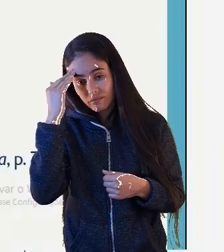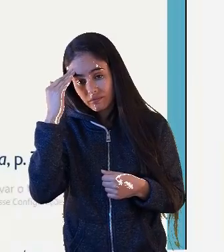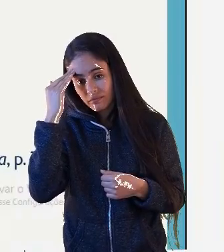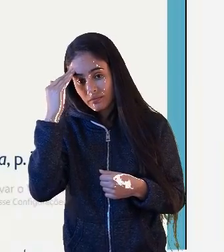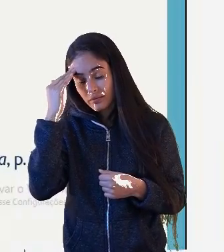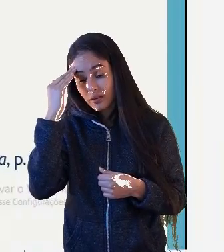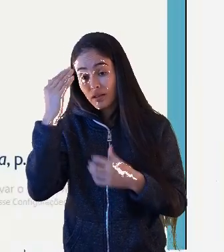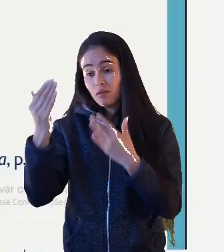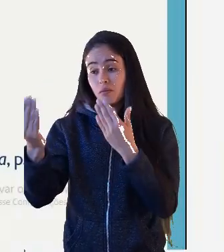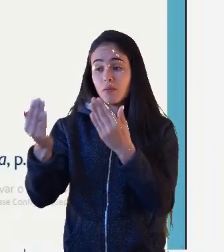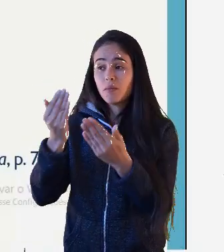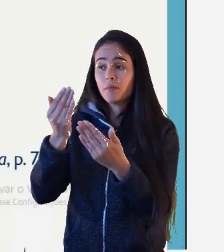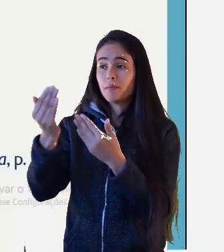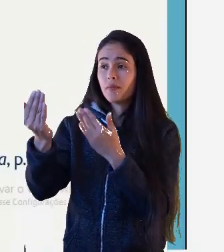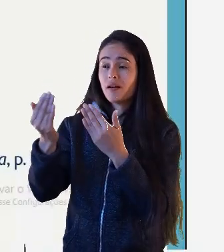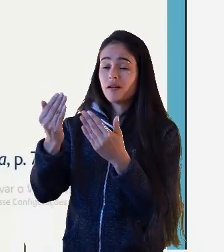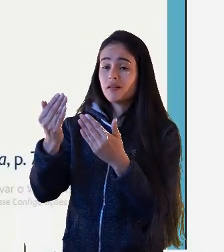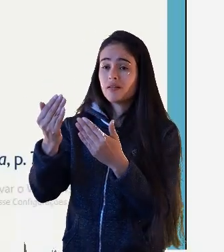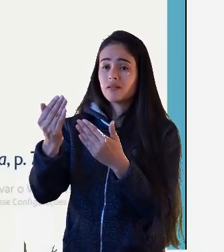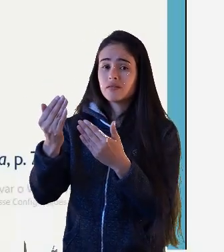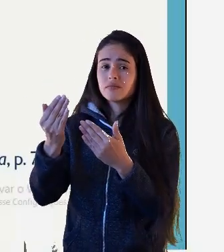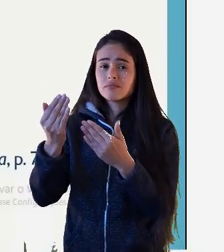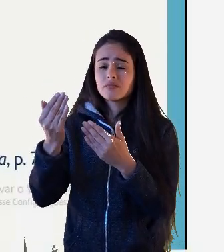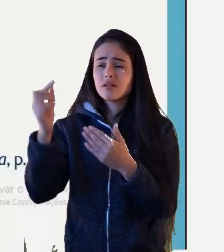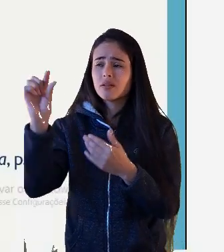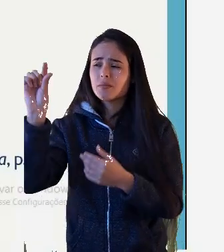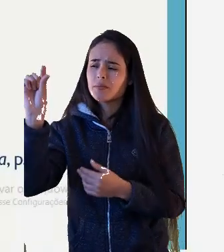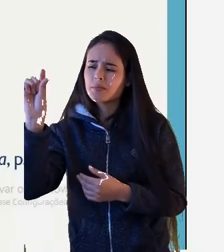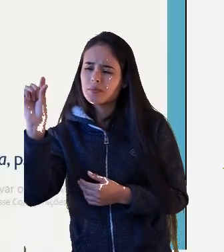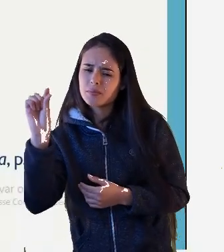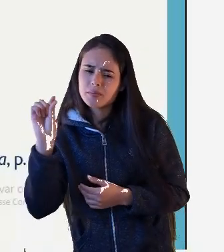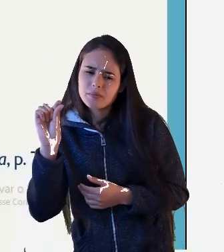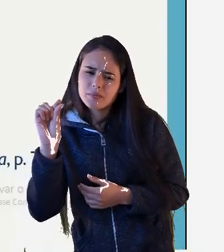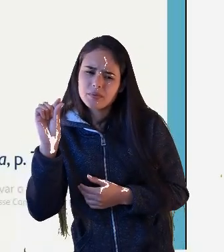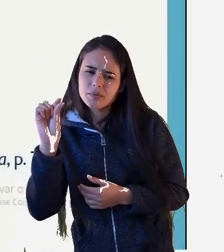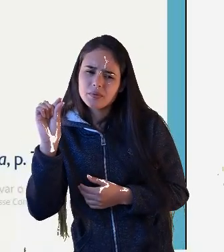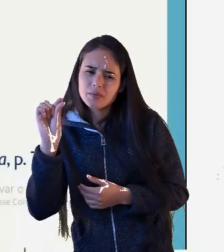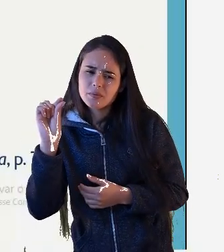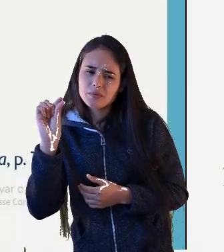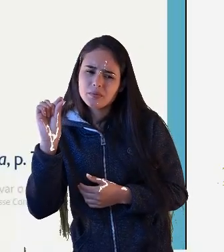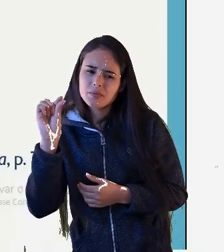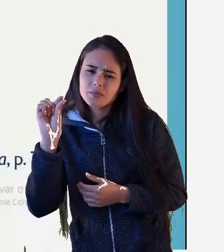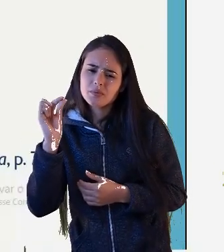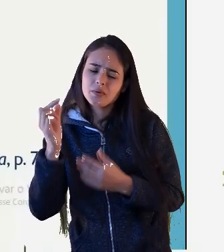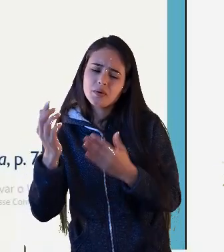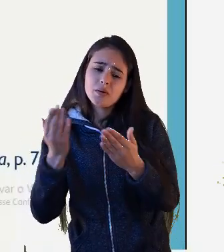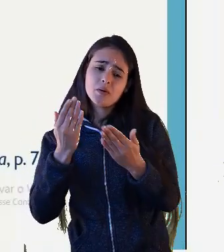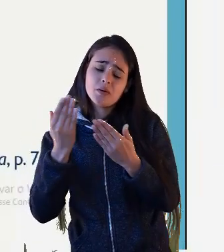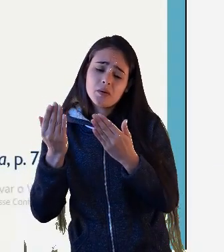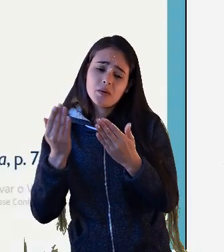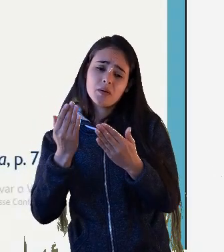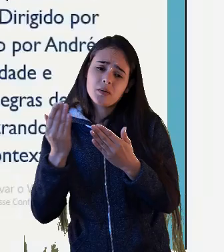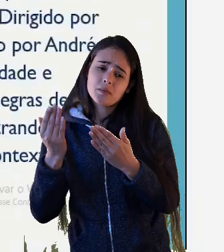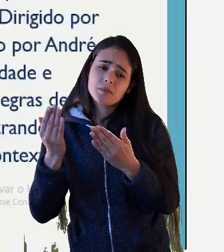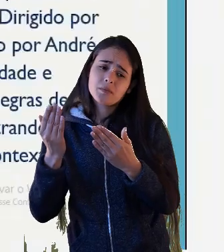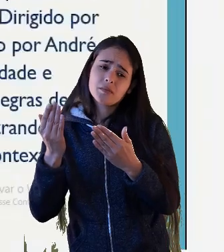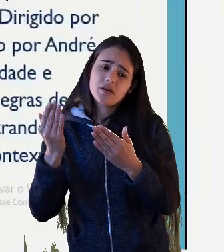de um lado, né? A vitória tem que ser coletiva, a vitória tem que ser reinventada. Perfeito, seu